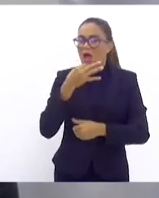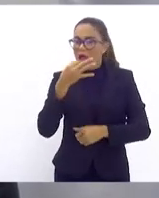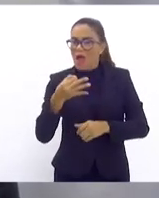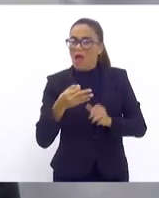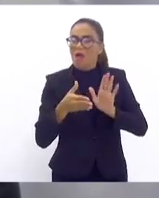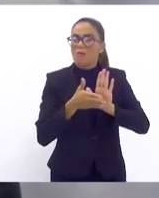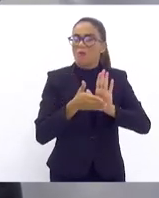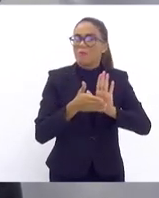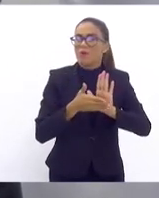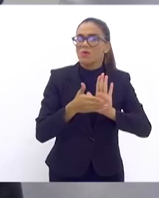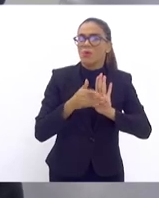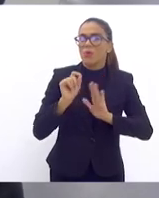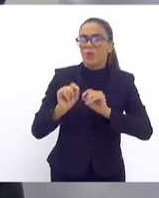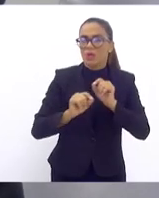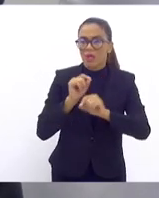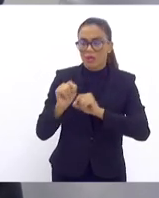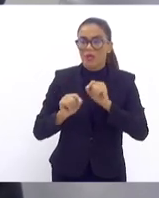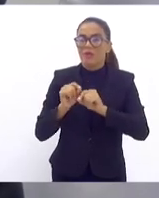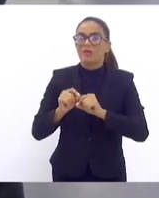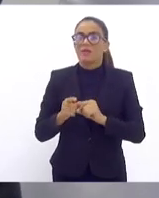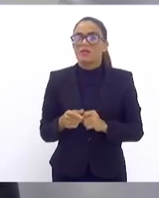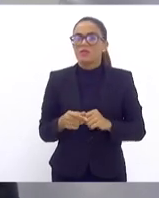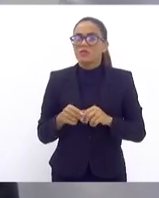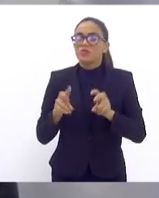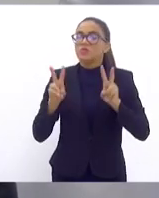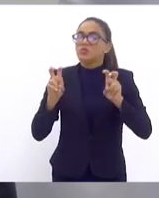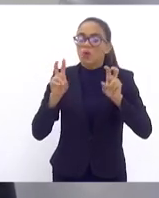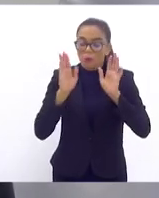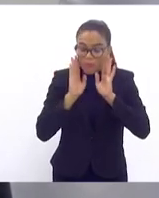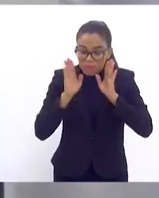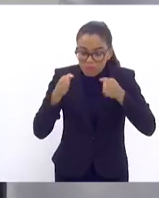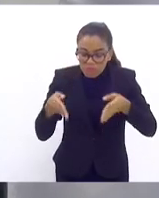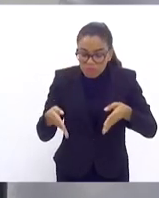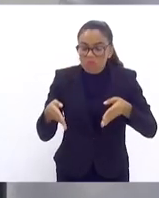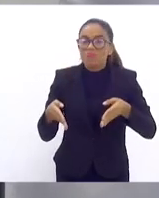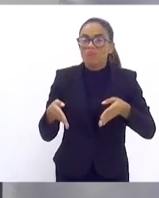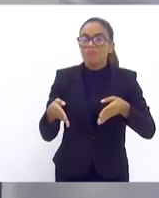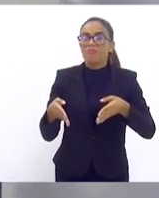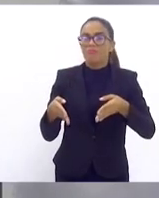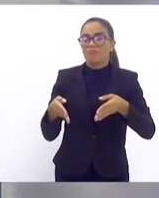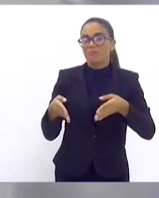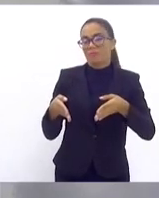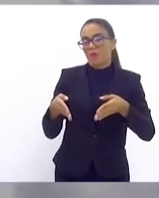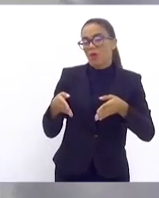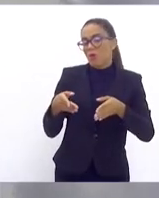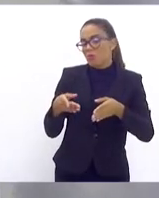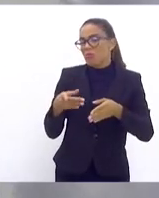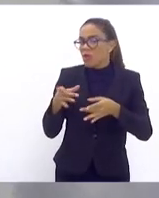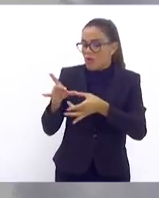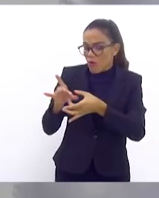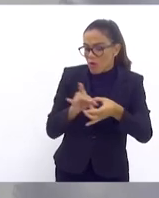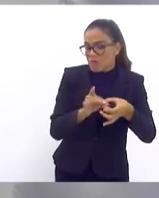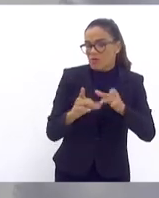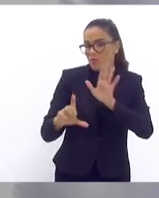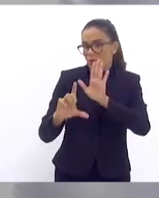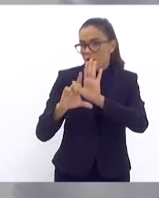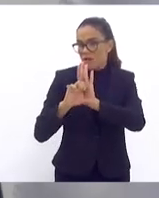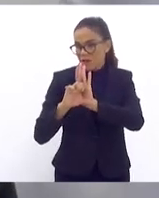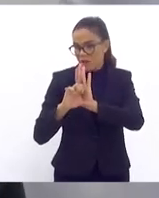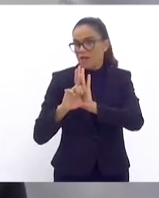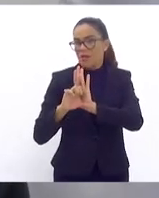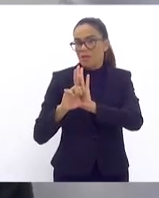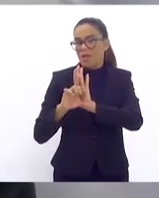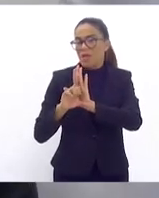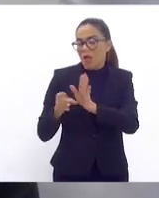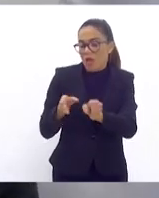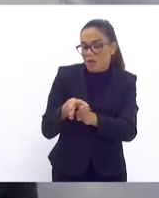Cozzolino no sentido de fazer o apontamento do que se refere, o que está disposto na lei em relação à lei de diretrizes